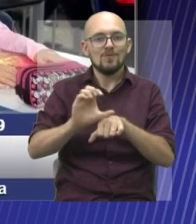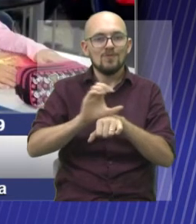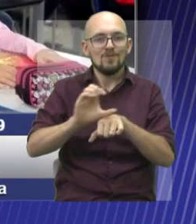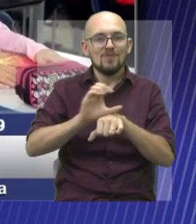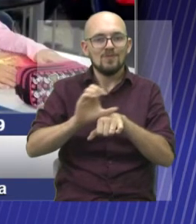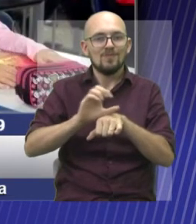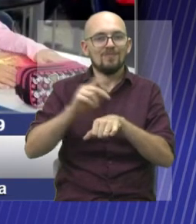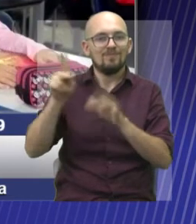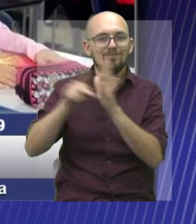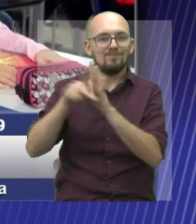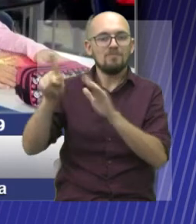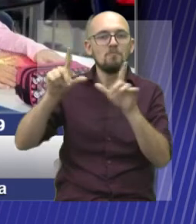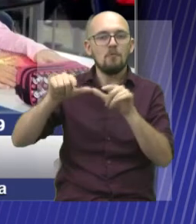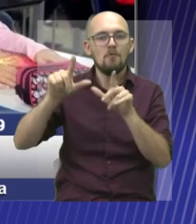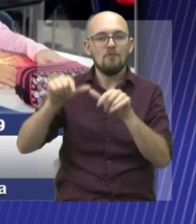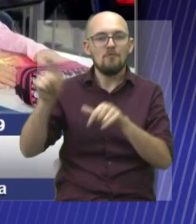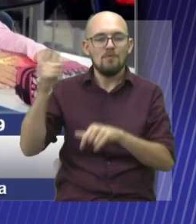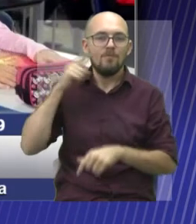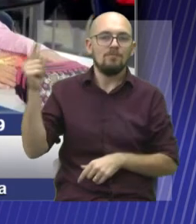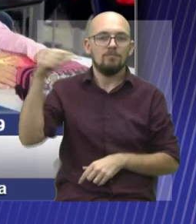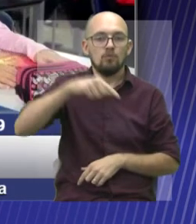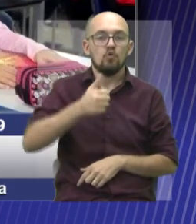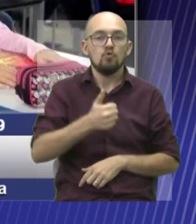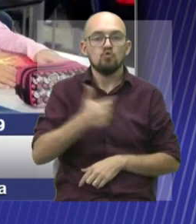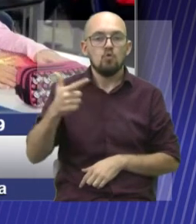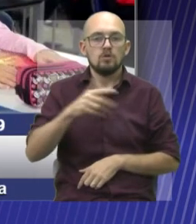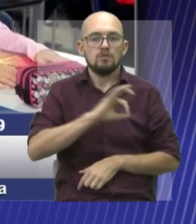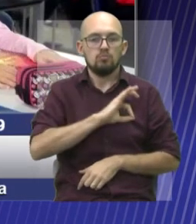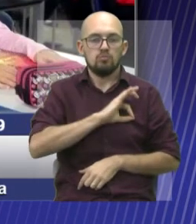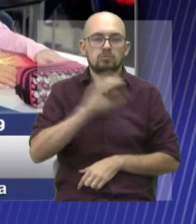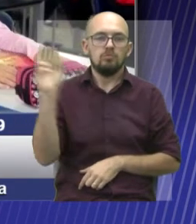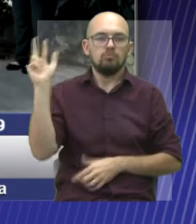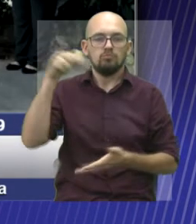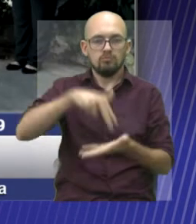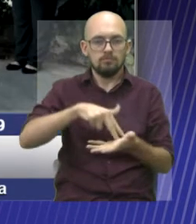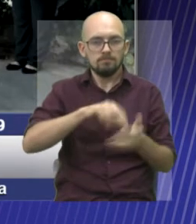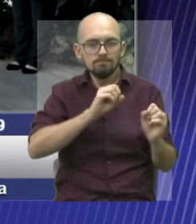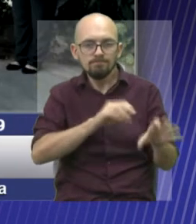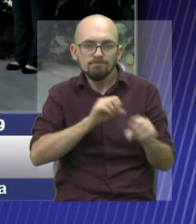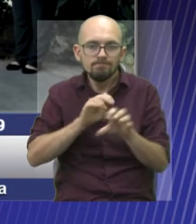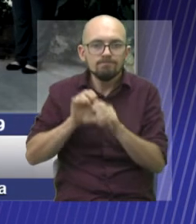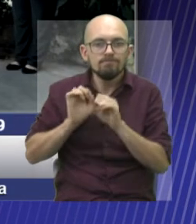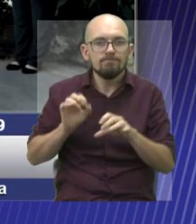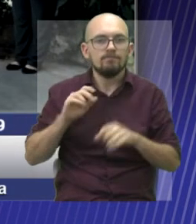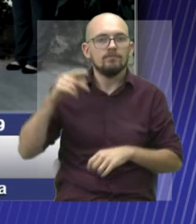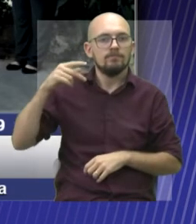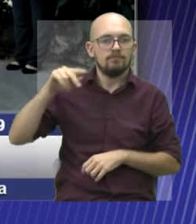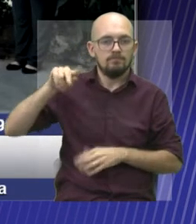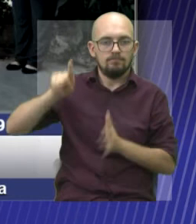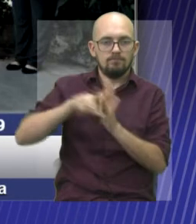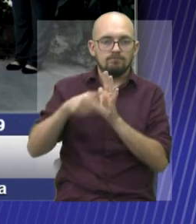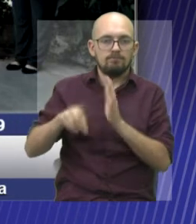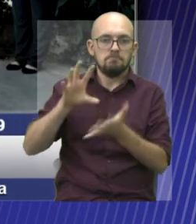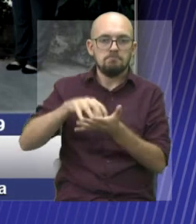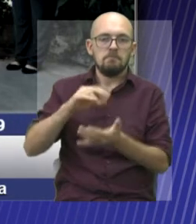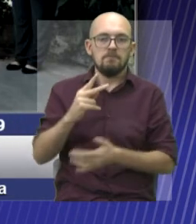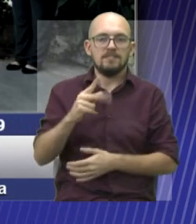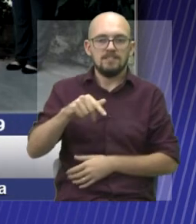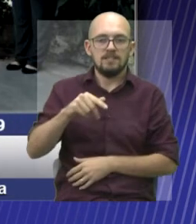Bauru, em que 12 policiais militares pioneiros do PROERD, do 27º Batalhão da Polícia Militar do